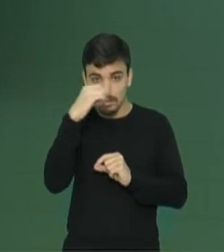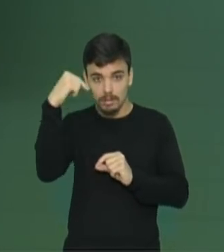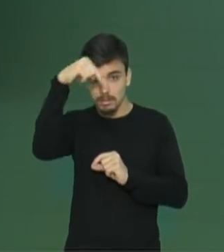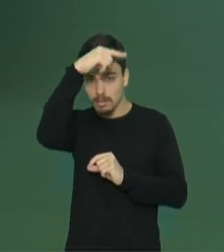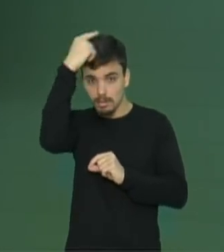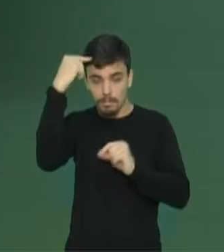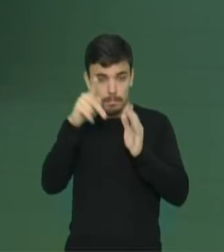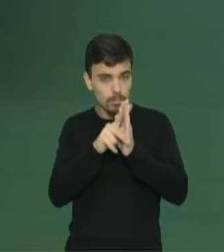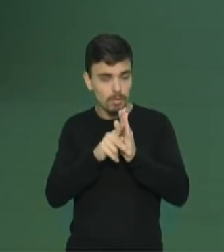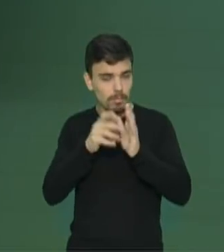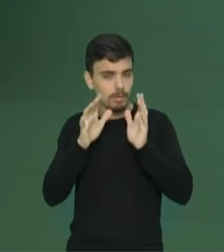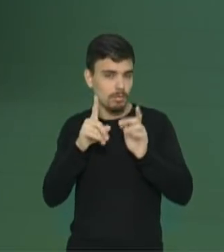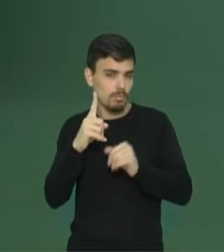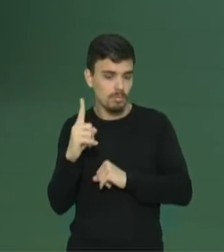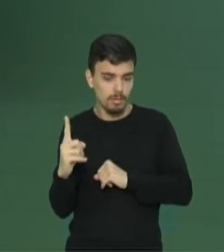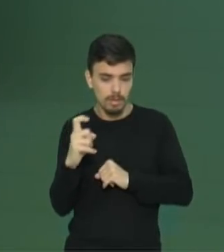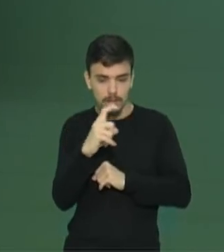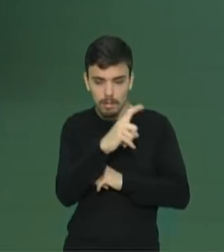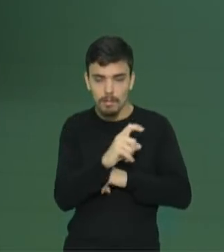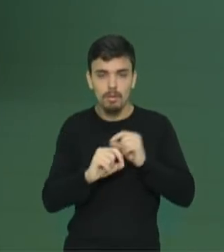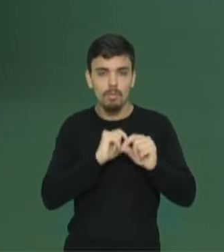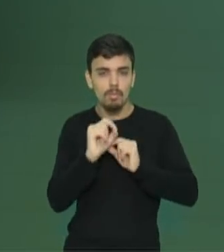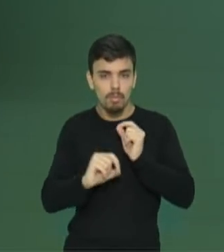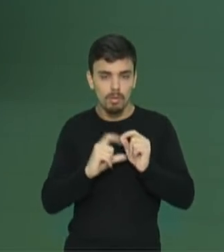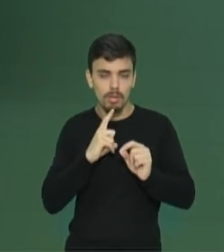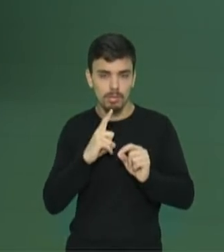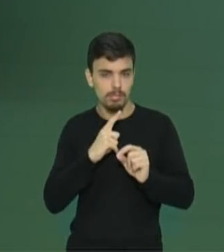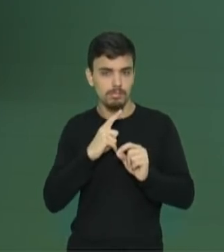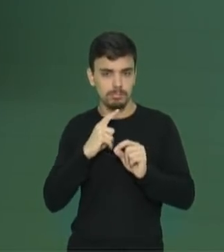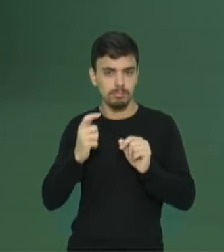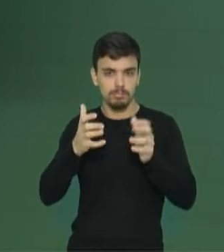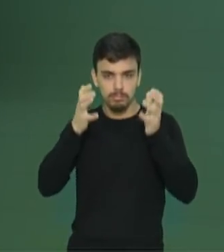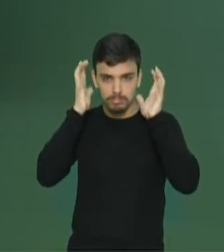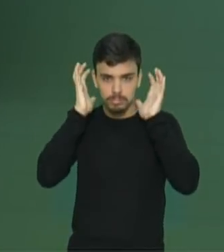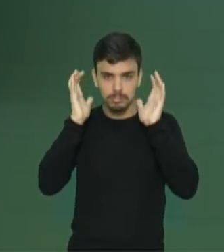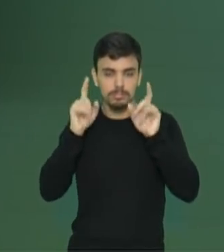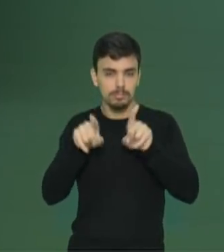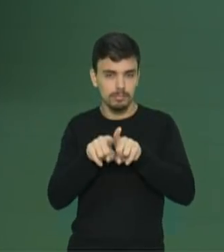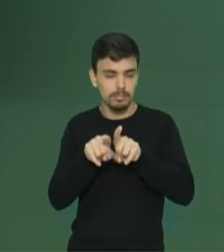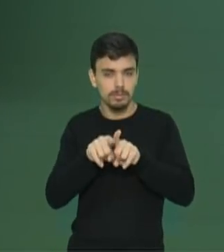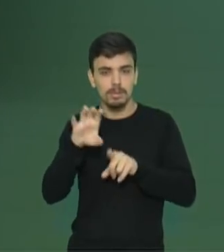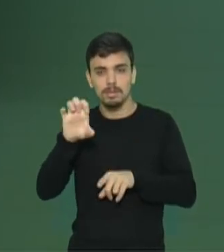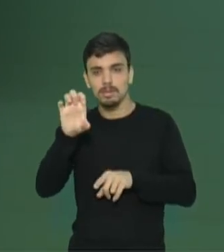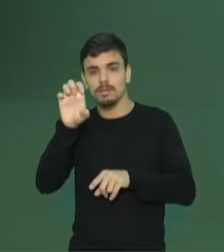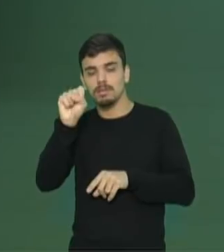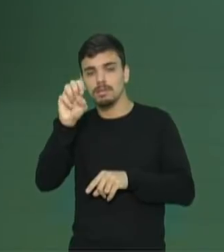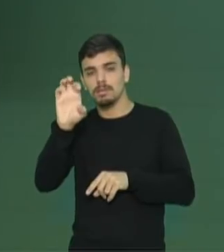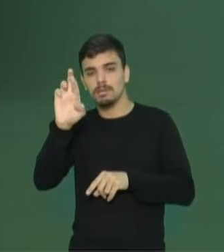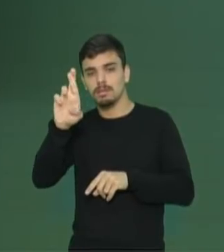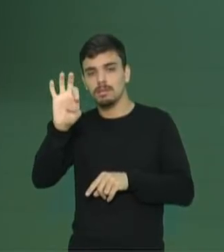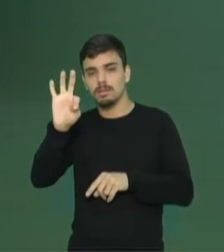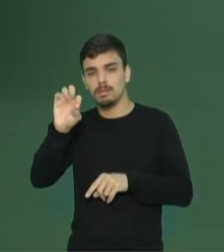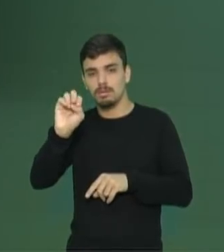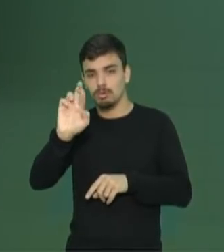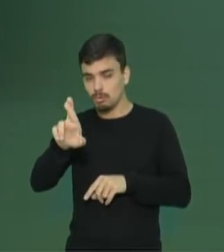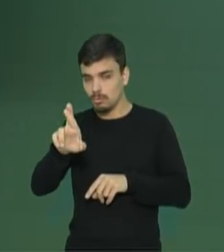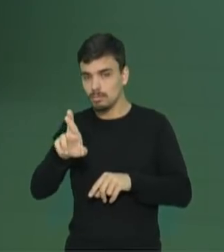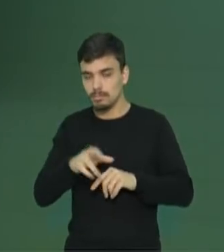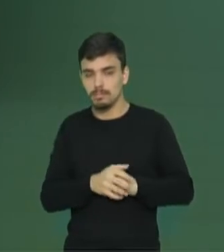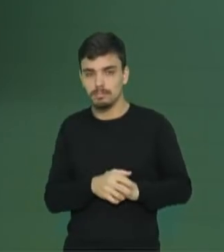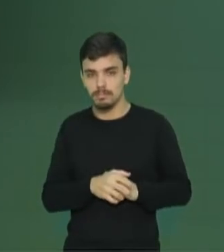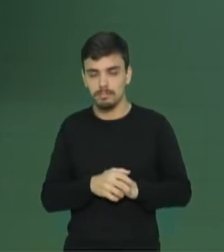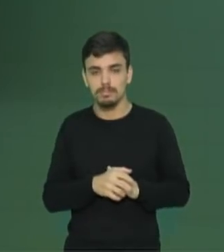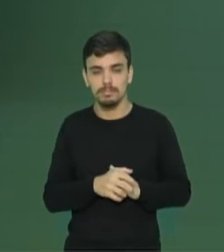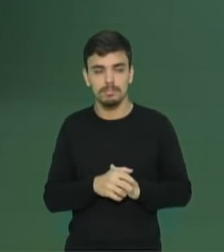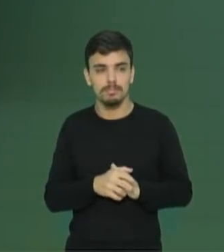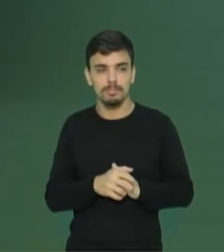animal. Então, o camarão tem o sistema excretor na cabeça, e não cocô, excretor, os rins na cabeça, mas não é rim, chama-se